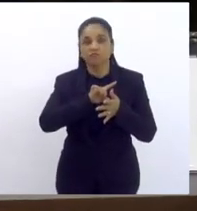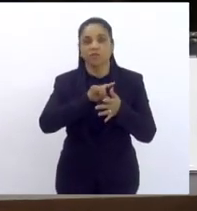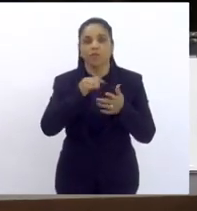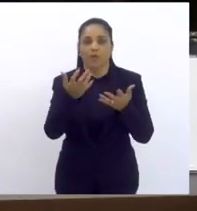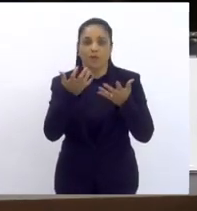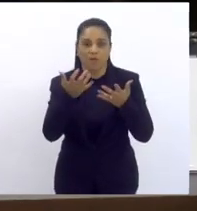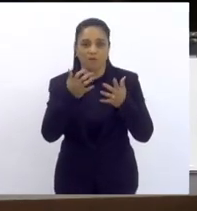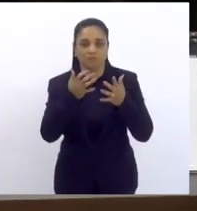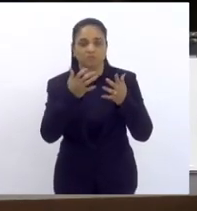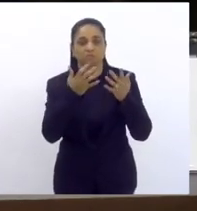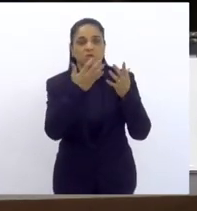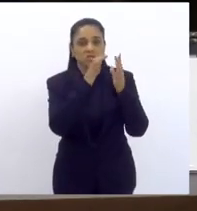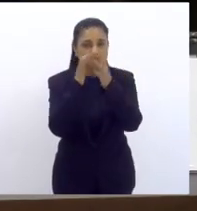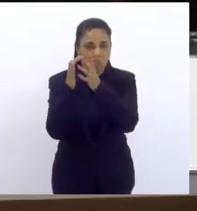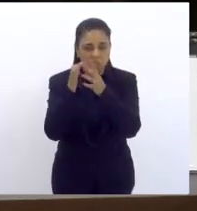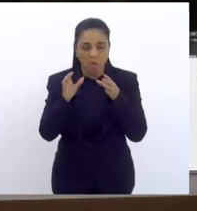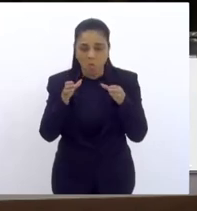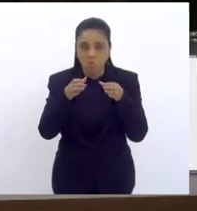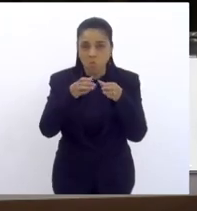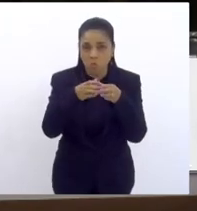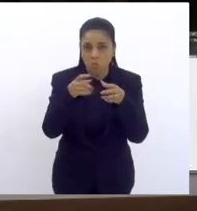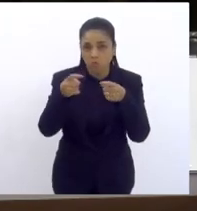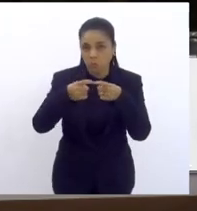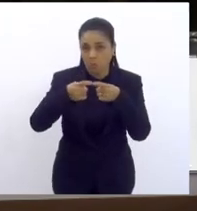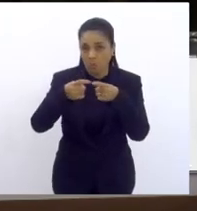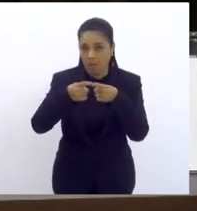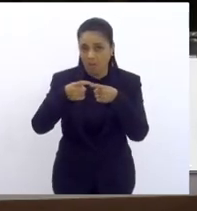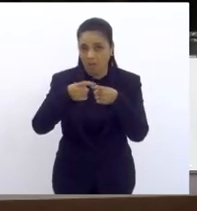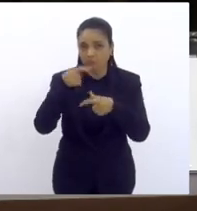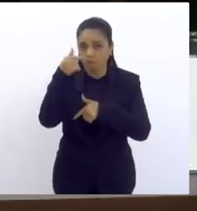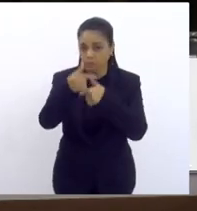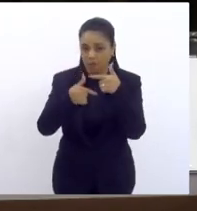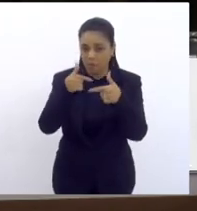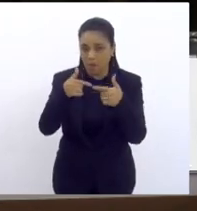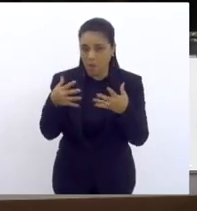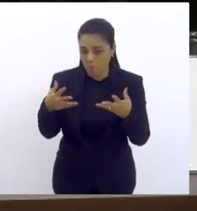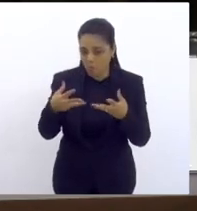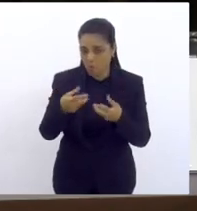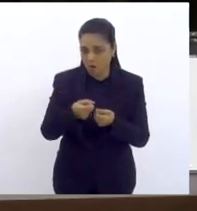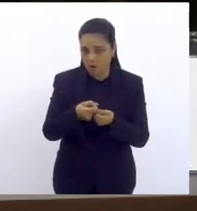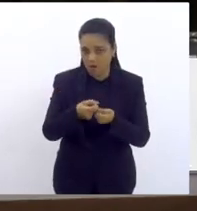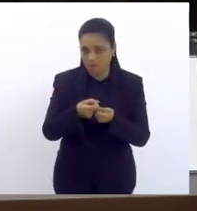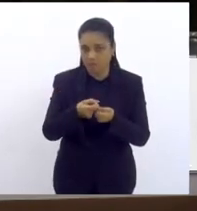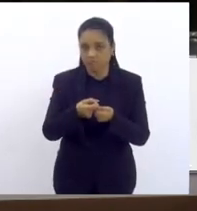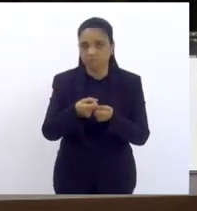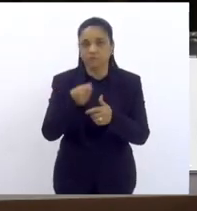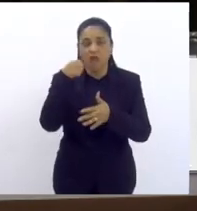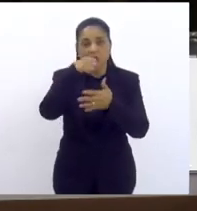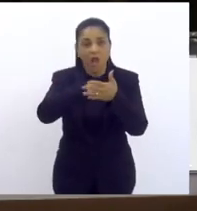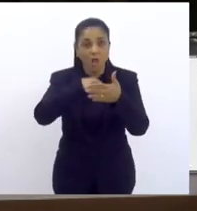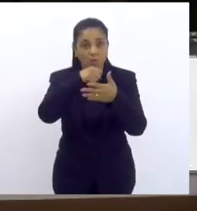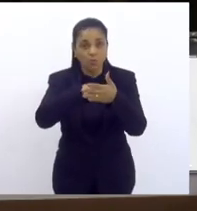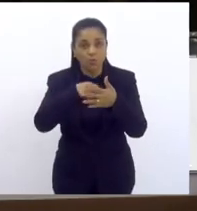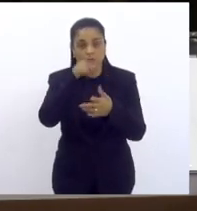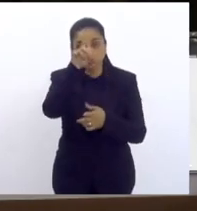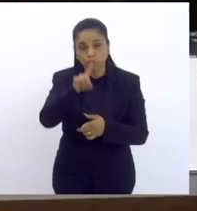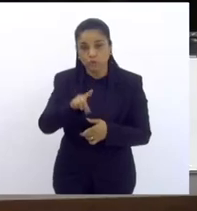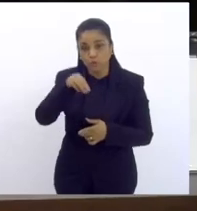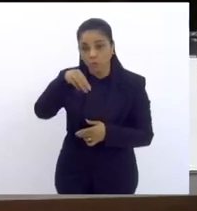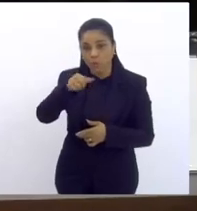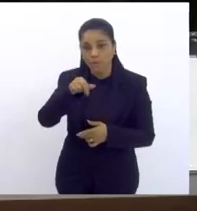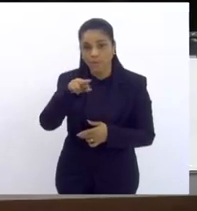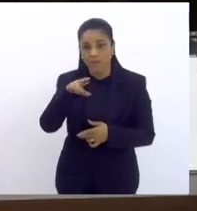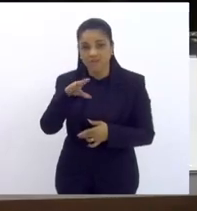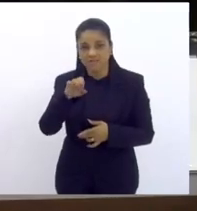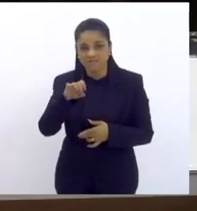do seu corpo médico a qualidade do serviço do setor médico a luta do Marcelo contra o abandono o Marcelo